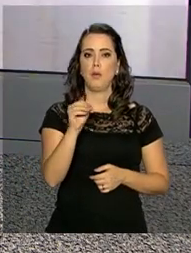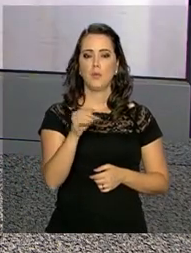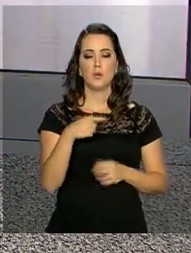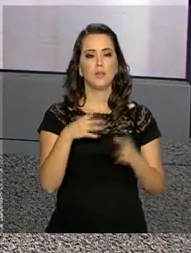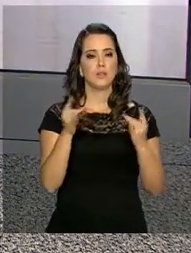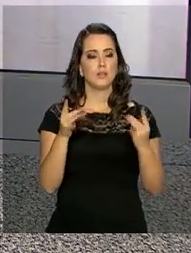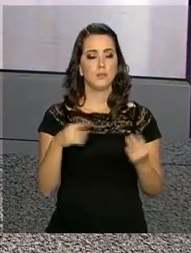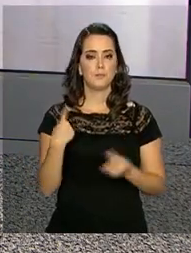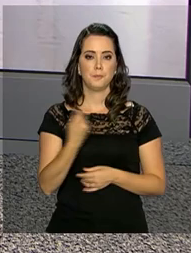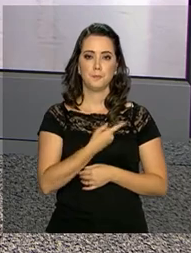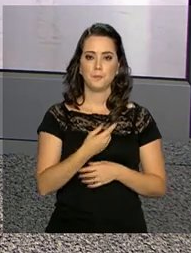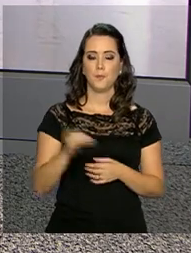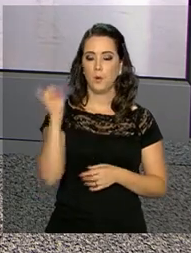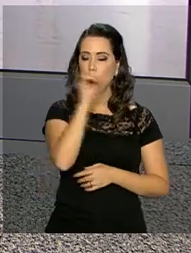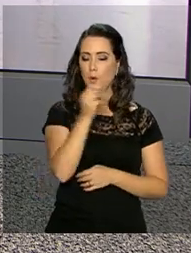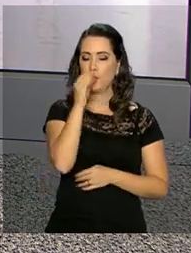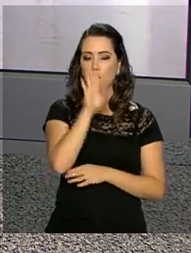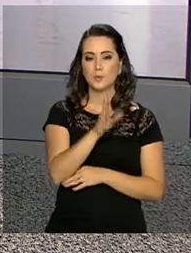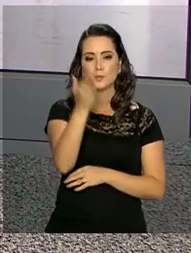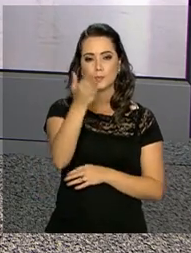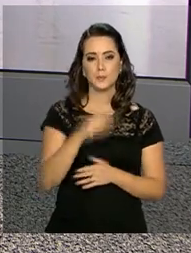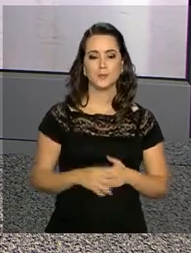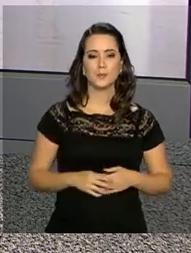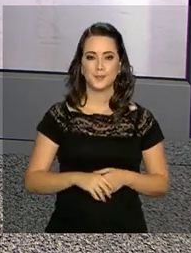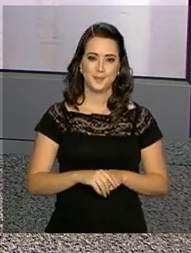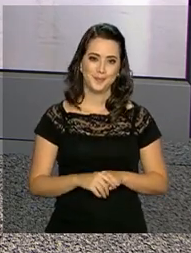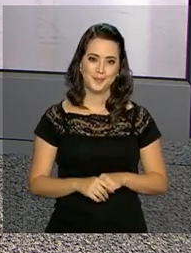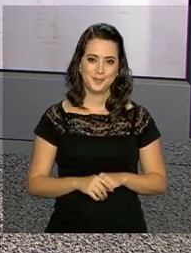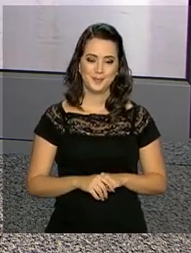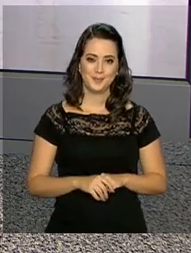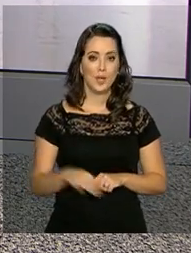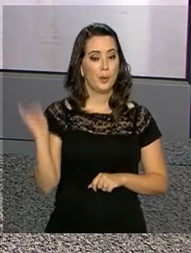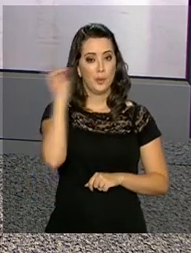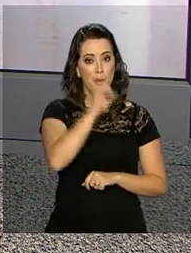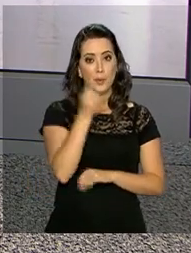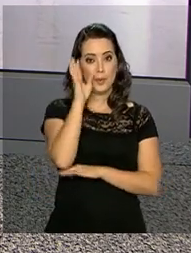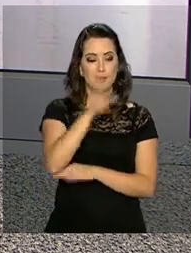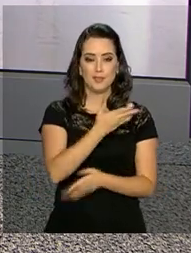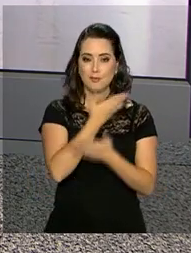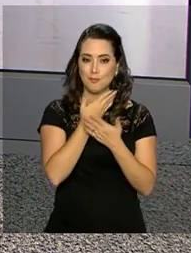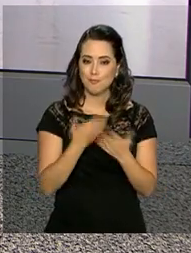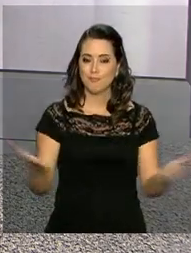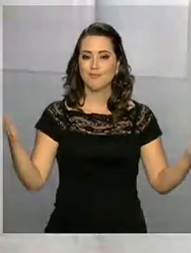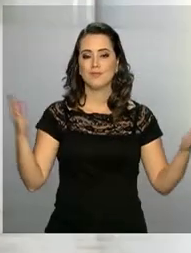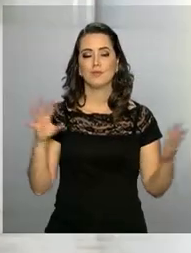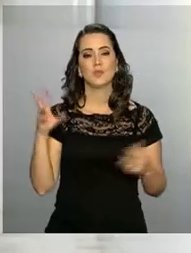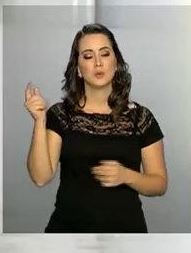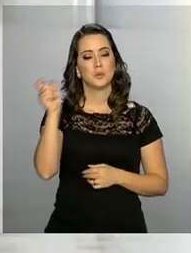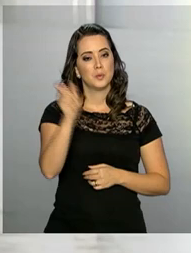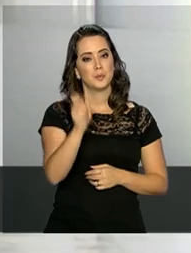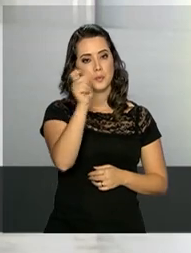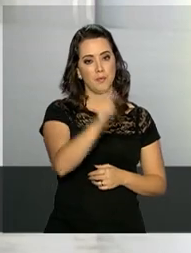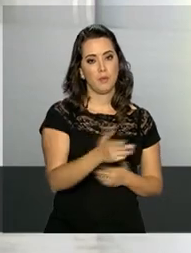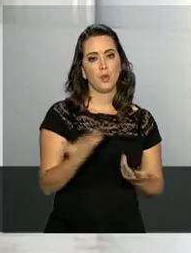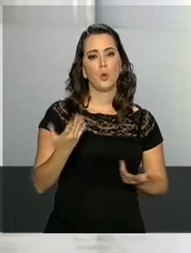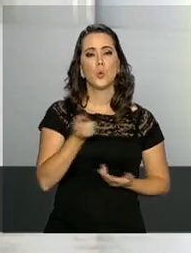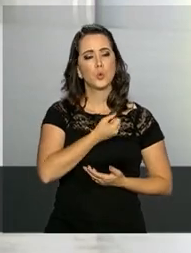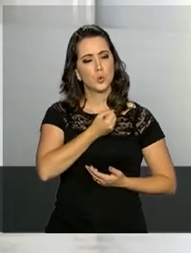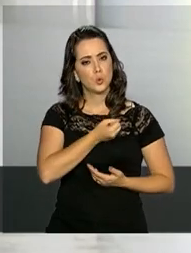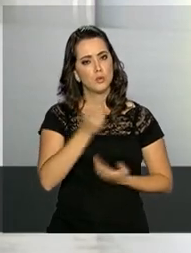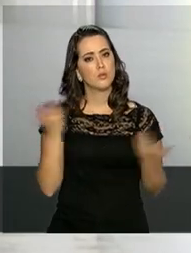os detalhes para a gente. Oi, Pablo, boa tarde para você. Olá, Roberto, boa tarde para você, boa tarde a todos. Os